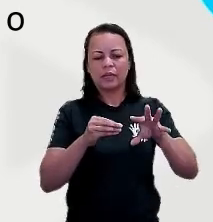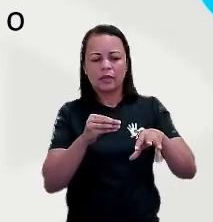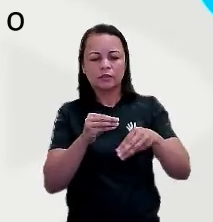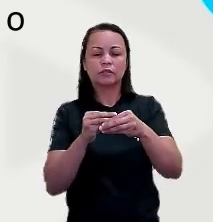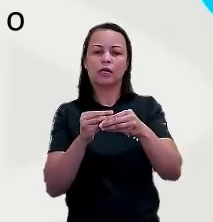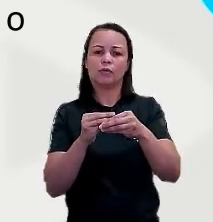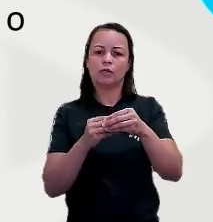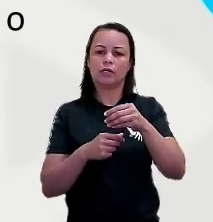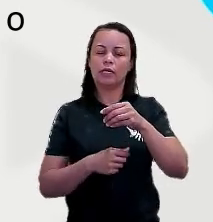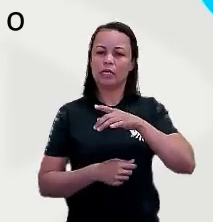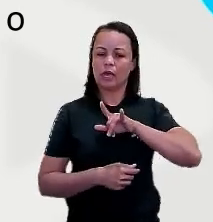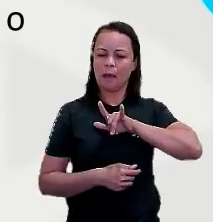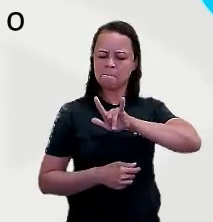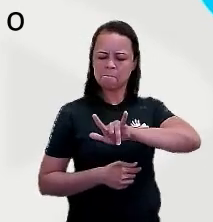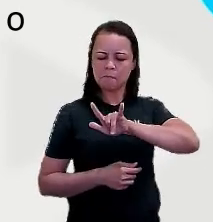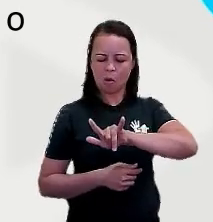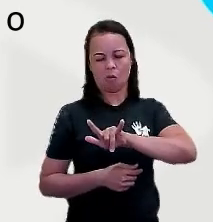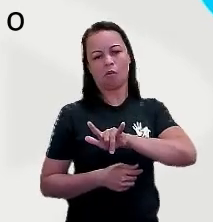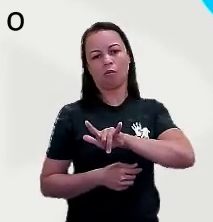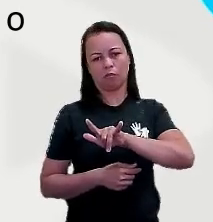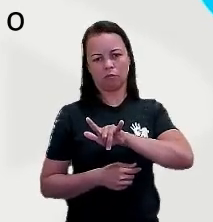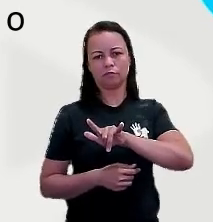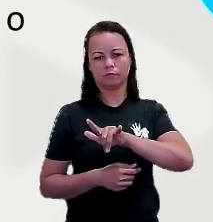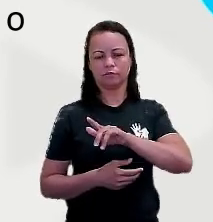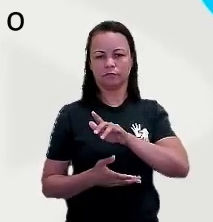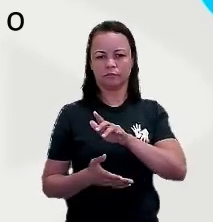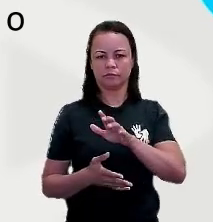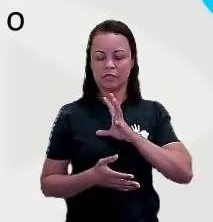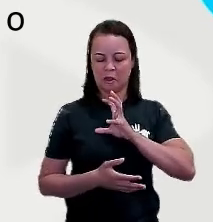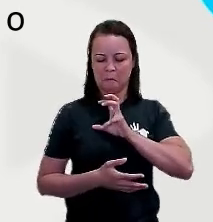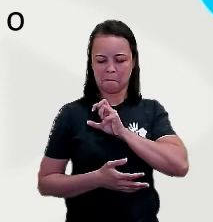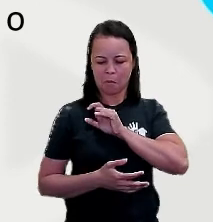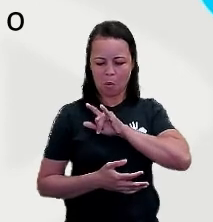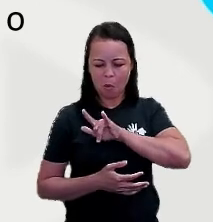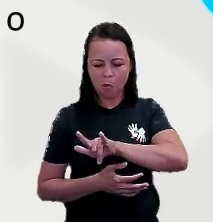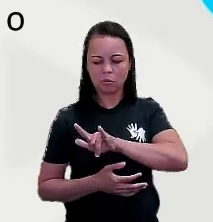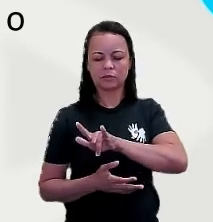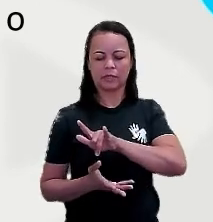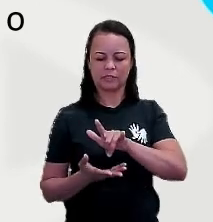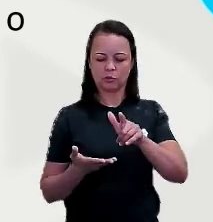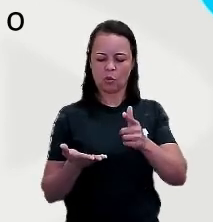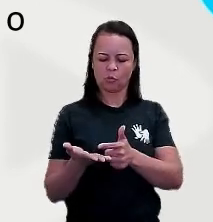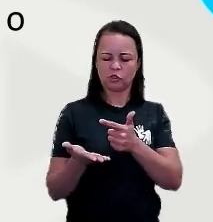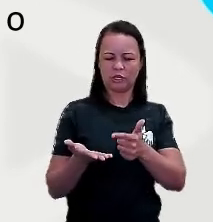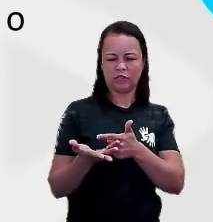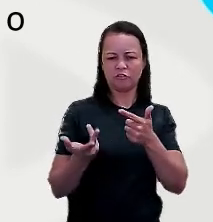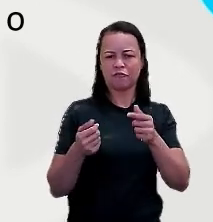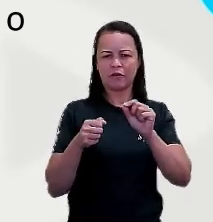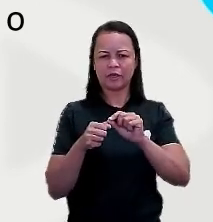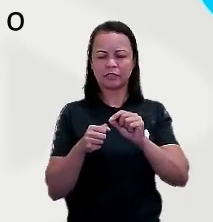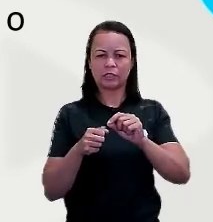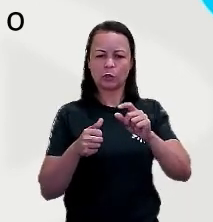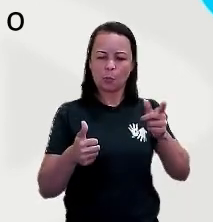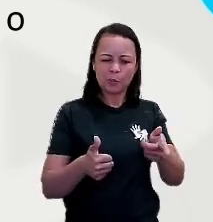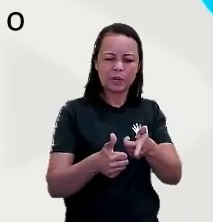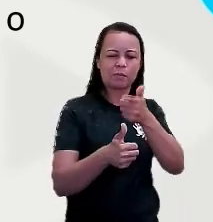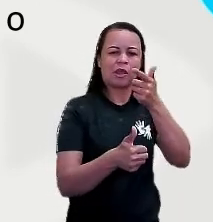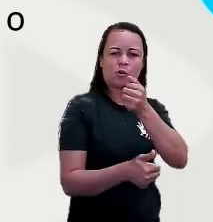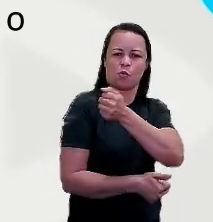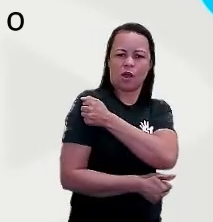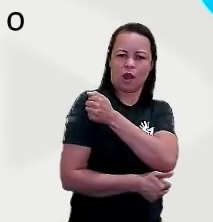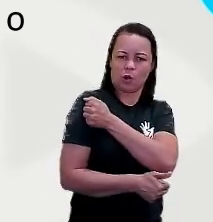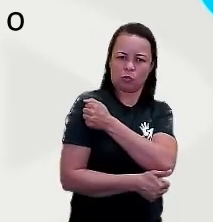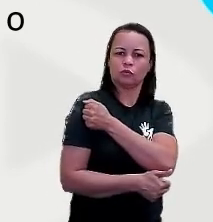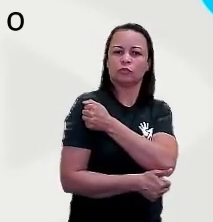temos aplicação, substantivo, amor intenso aos livros, fazem dele o primeiro aluno da classe. Ah,